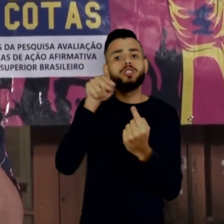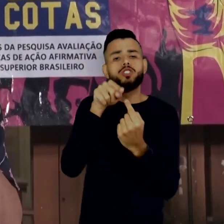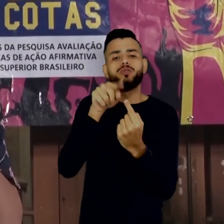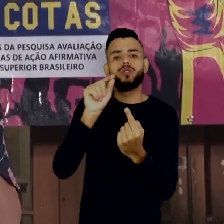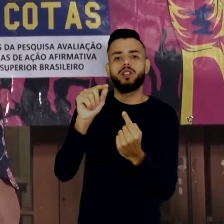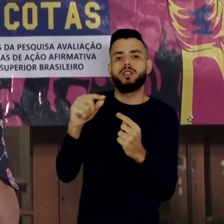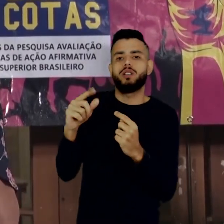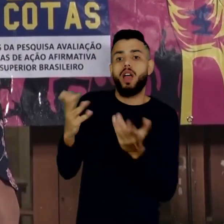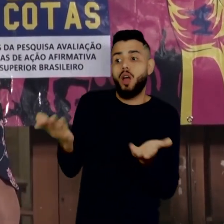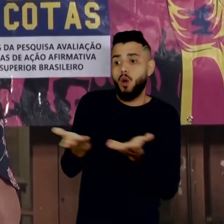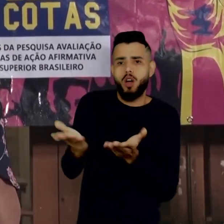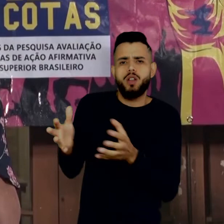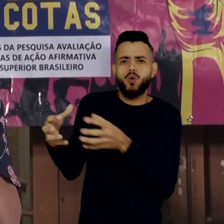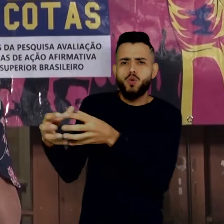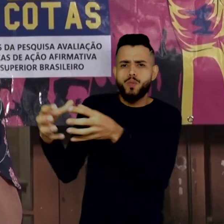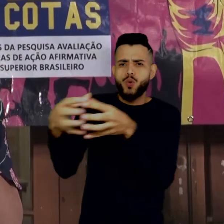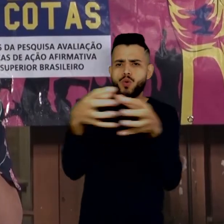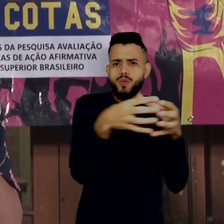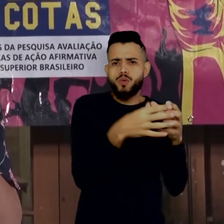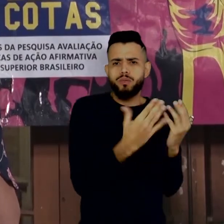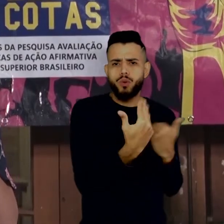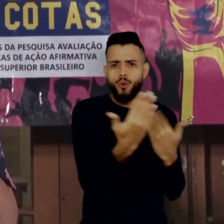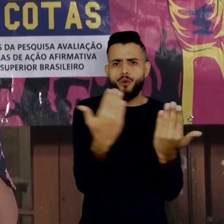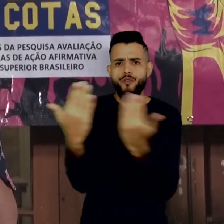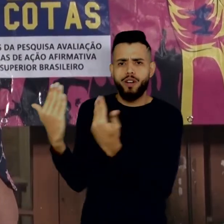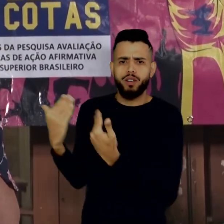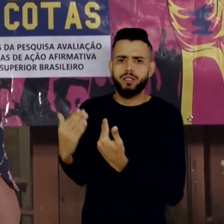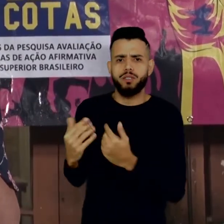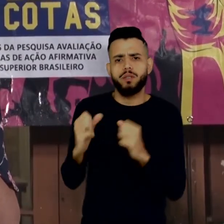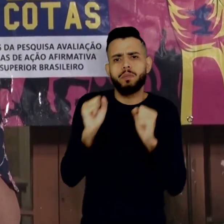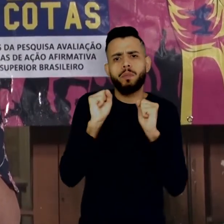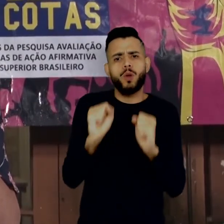nossas rodas de conversa agora possam